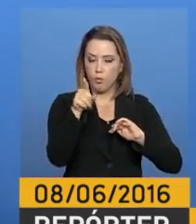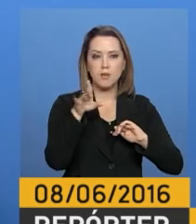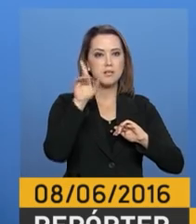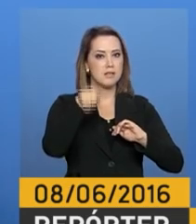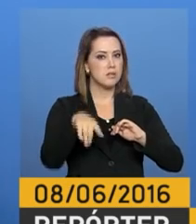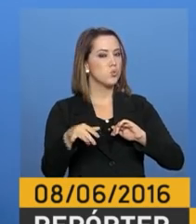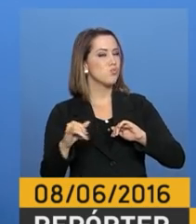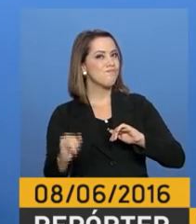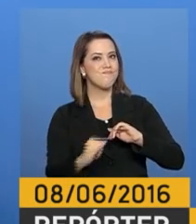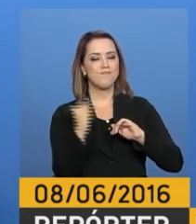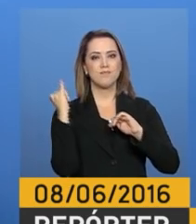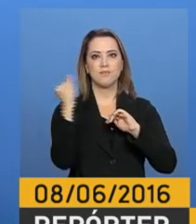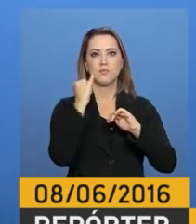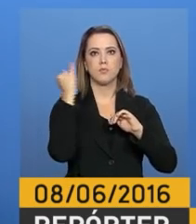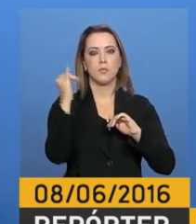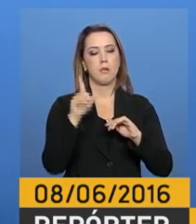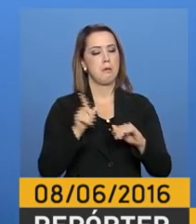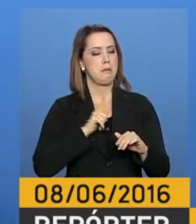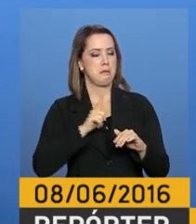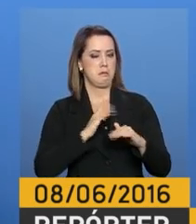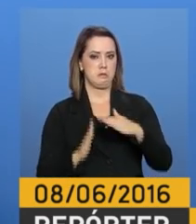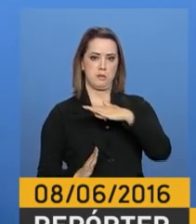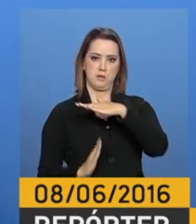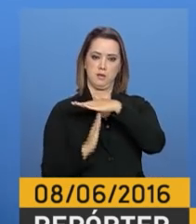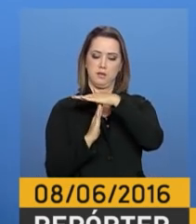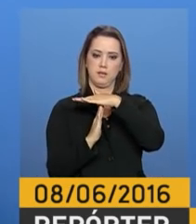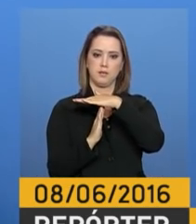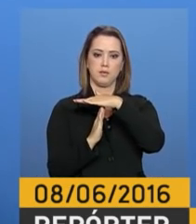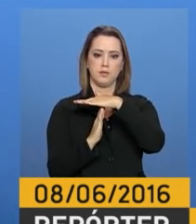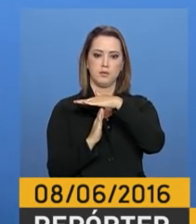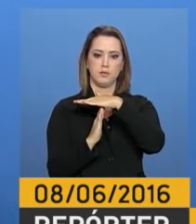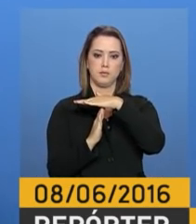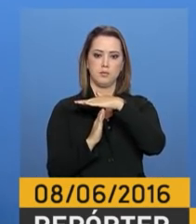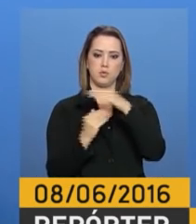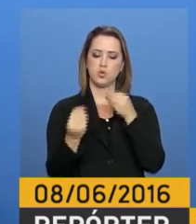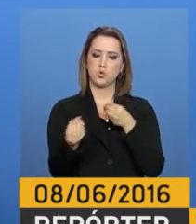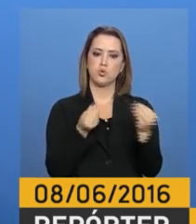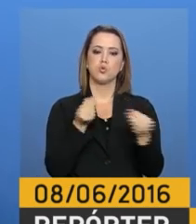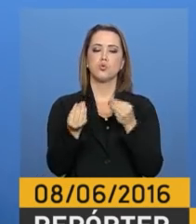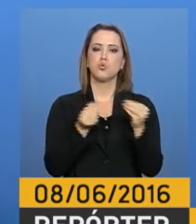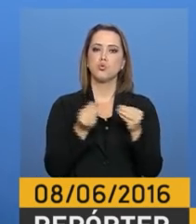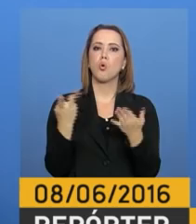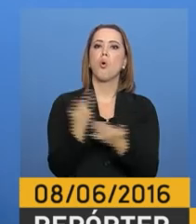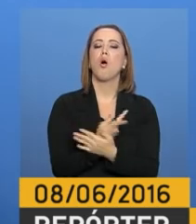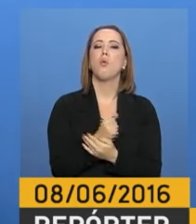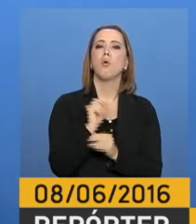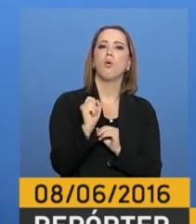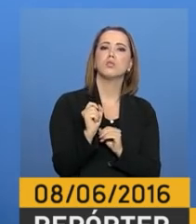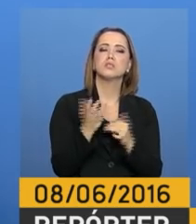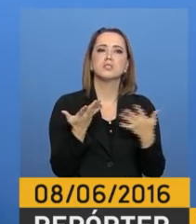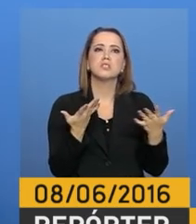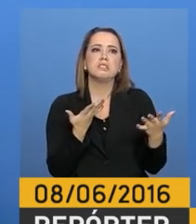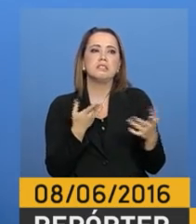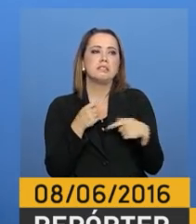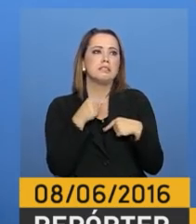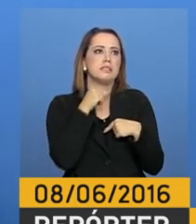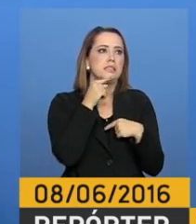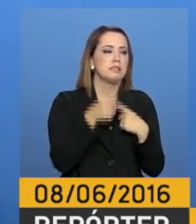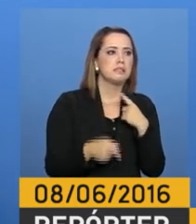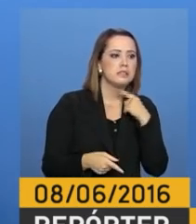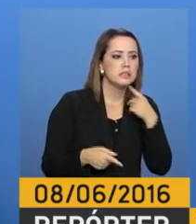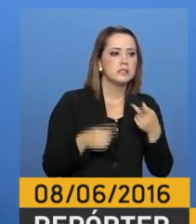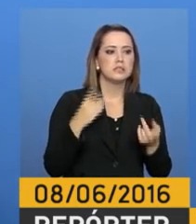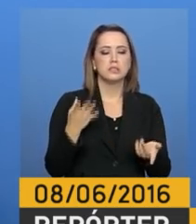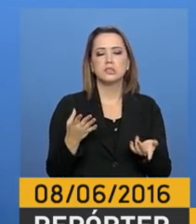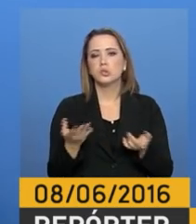pessoas dizem bom mas vai haver um limite e e como como será isso e e o o investimento em